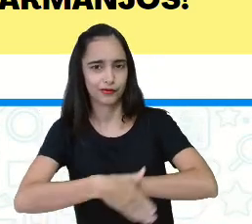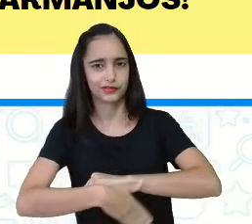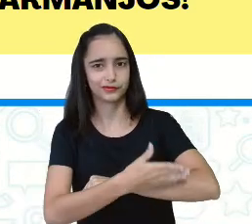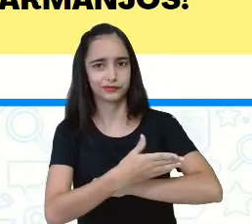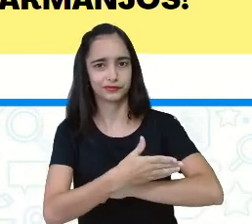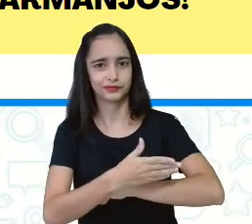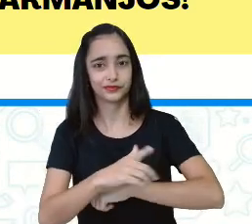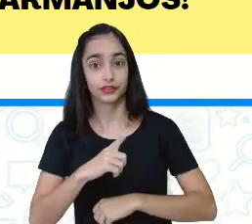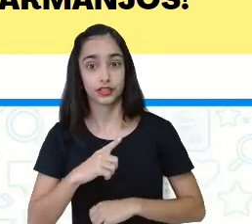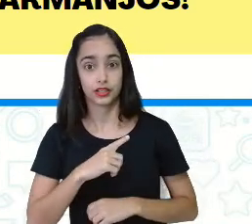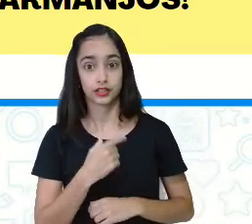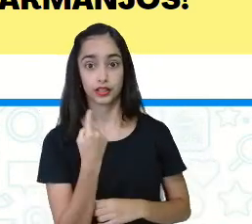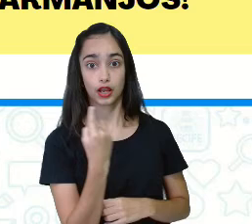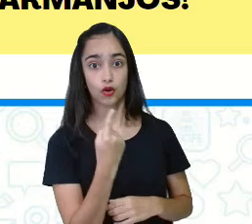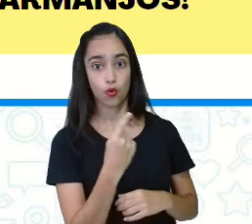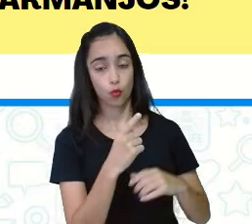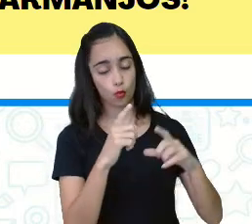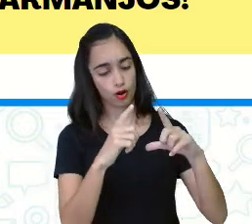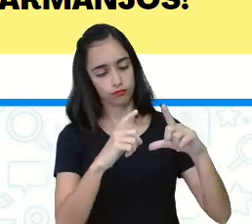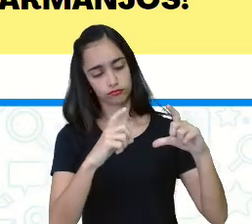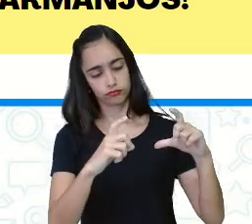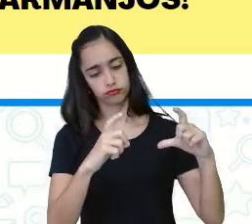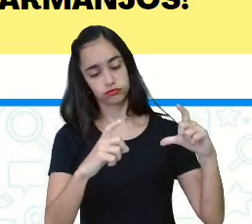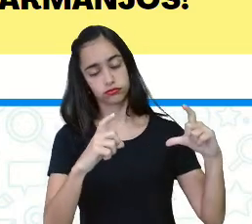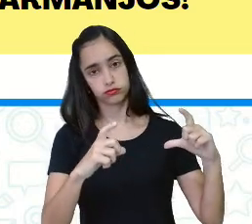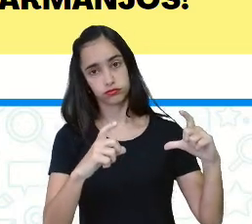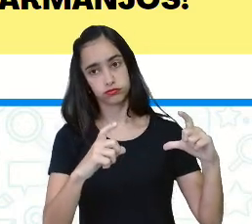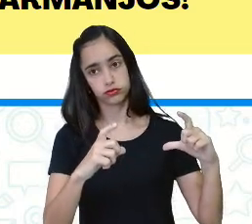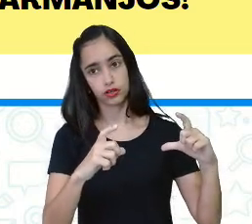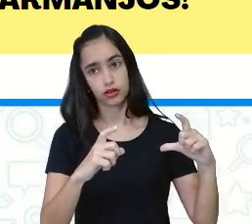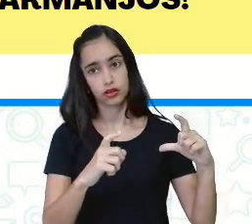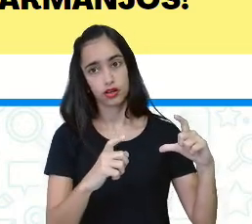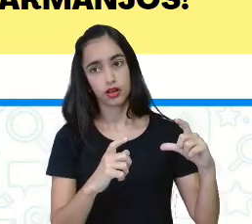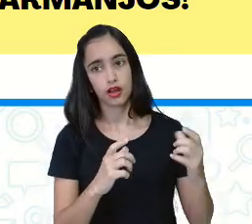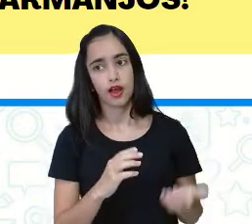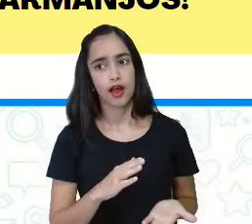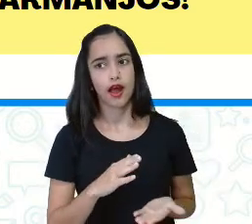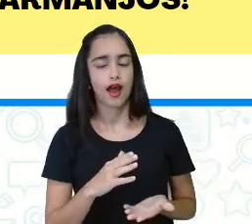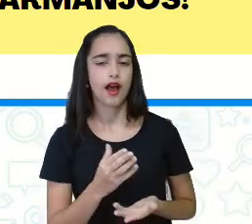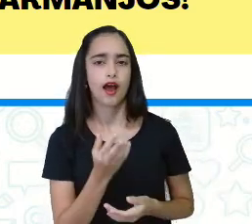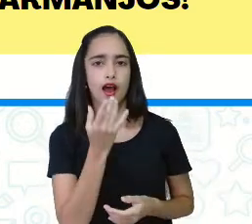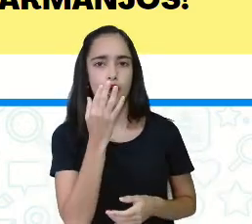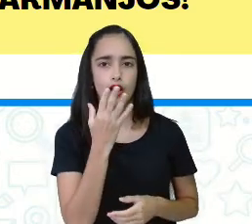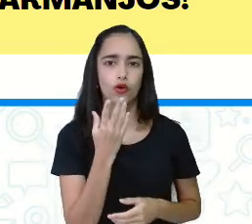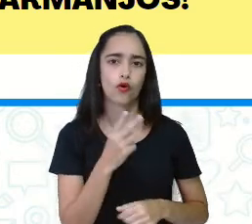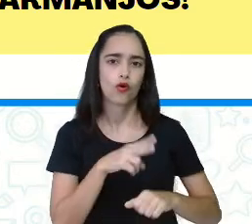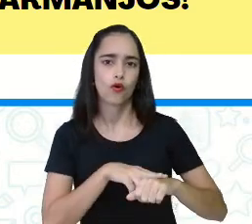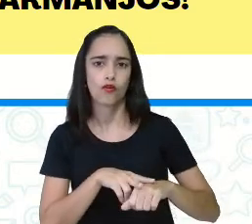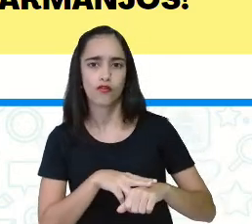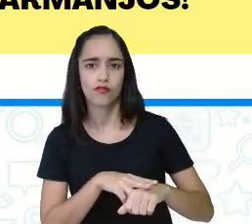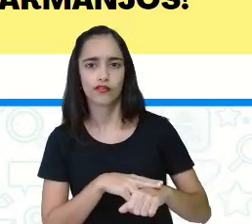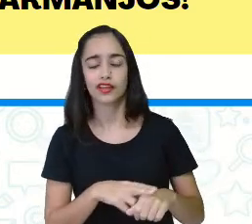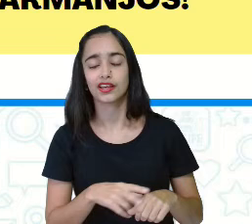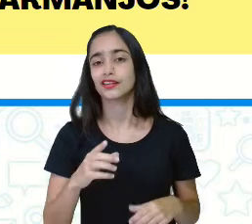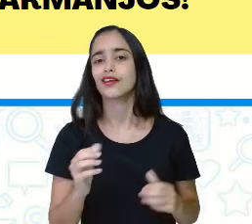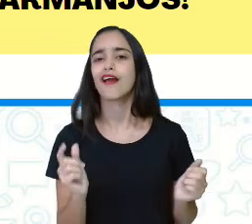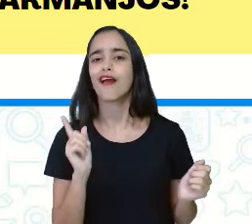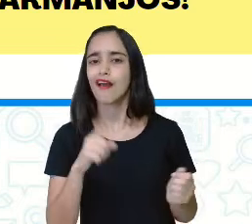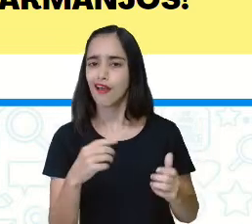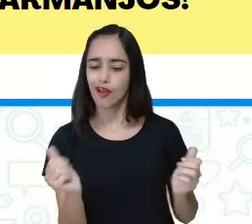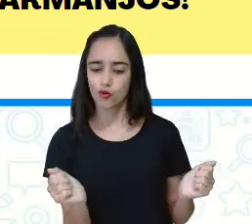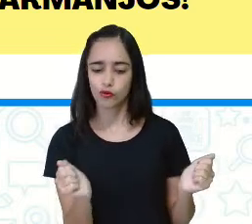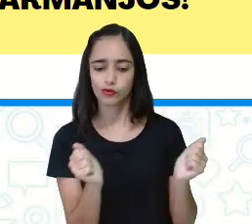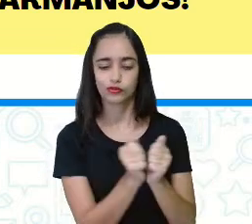uma estrofe, essa partezinha aí verde é um conjunto de 4 versos que formam